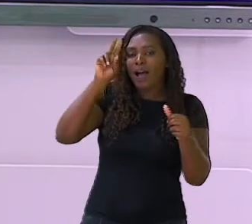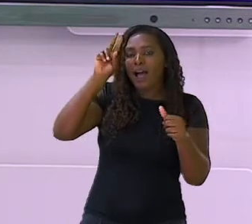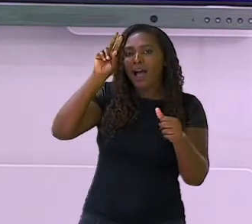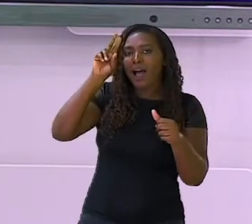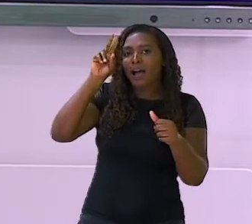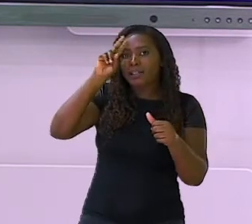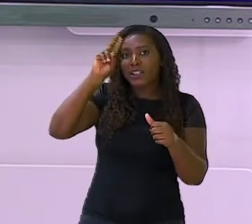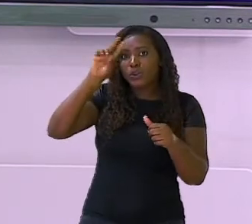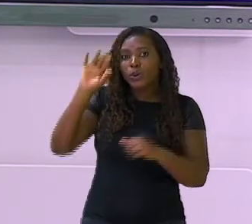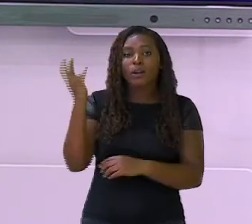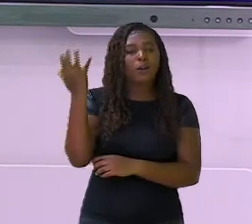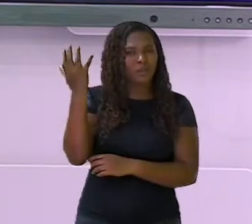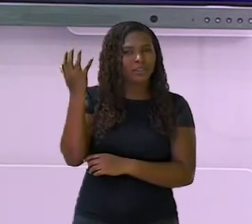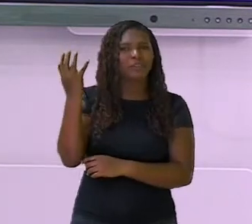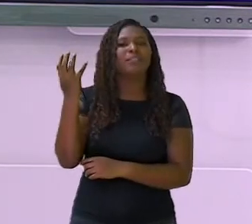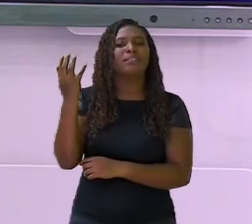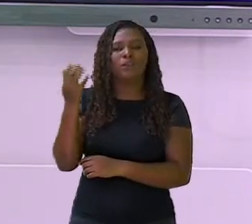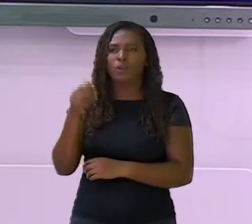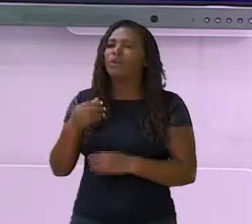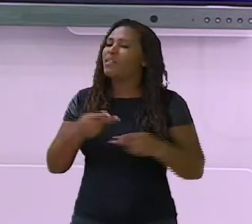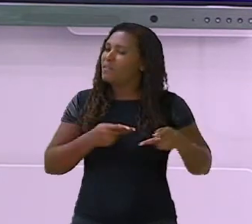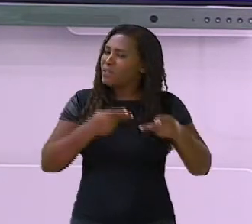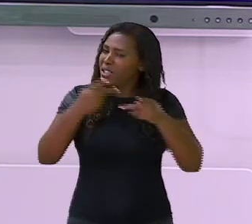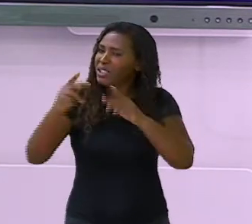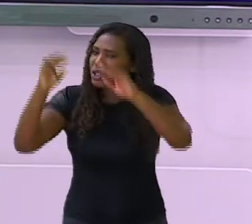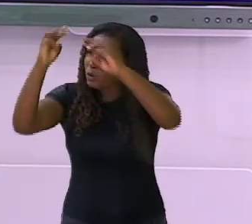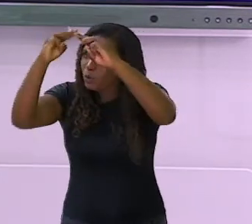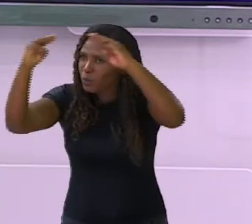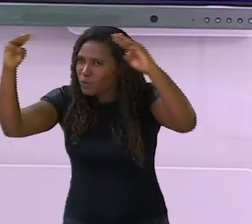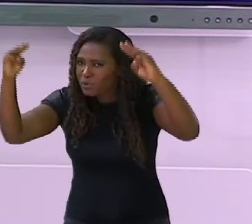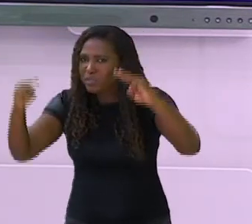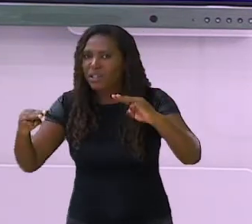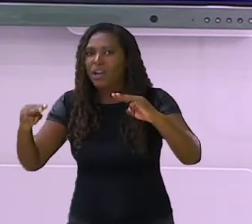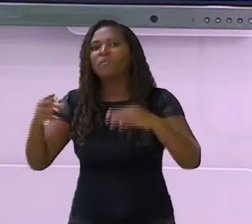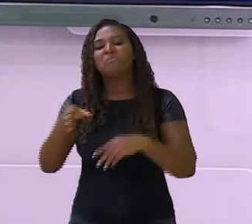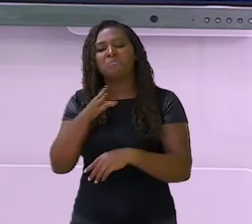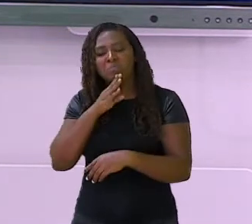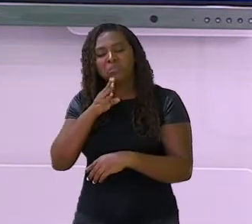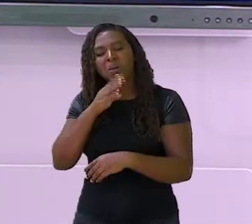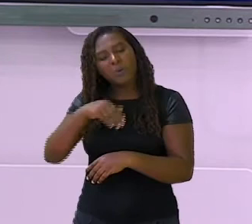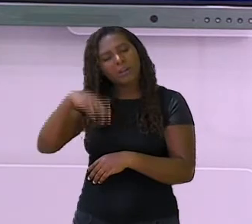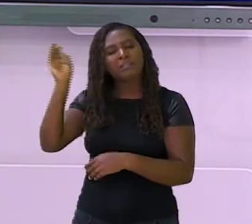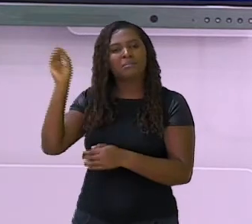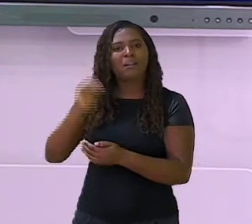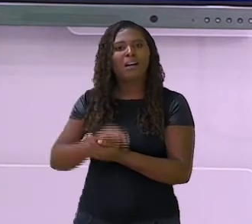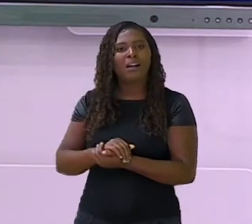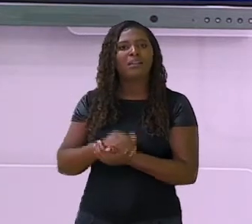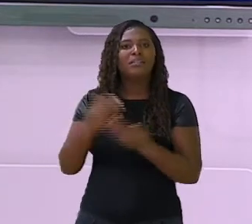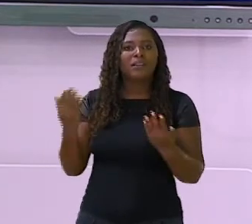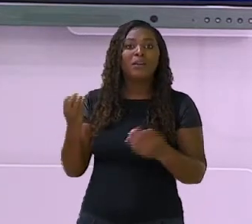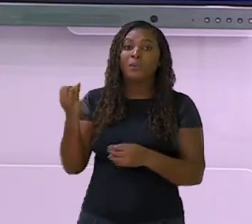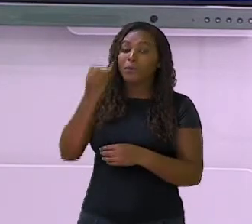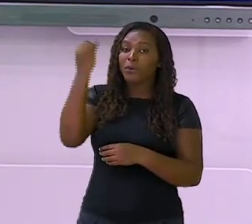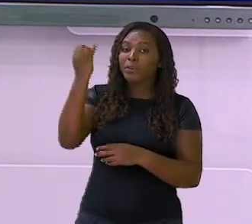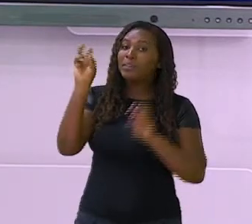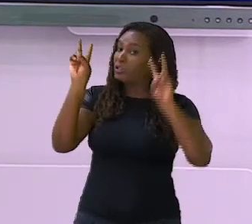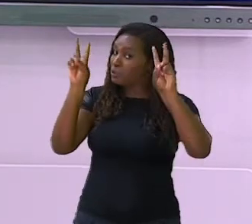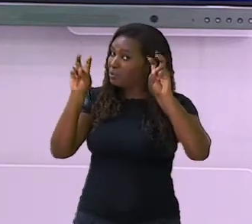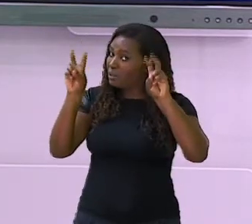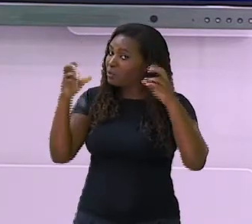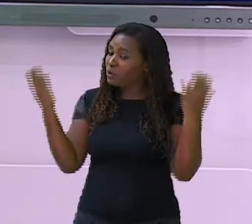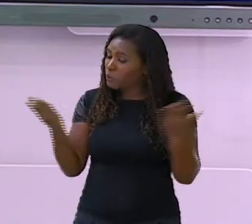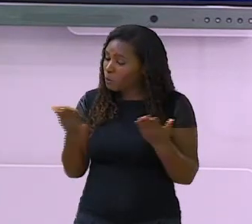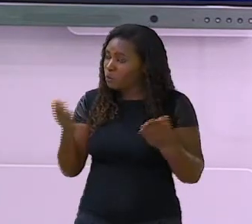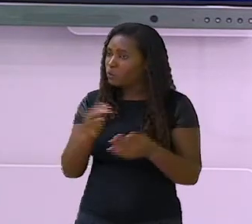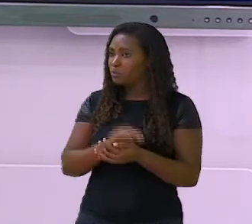visitando o museu, conhecendo o museu, então é muito importante falar sobre o museu. E aí eu queria ler para vocês hoje